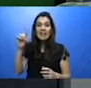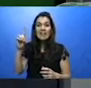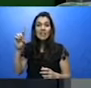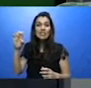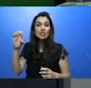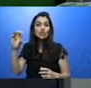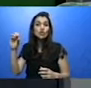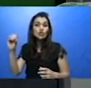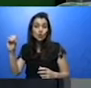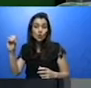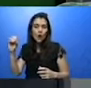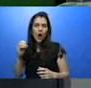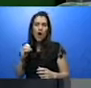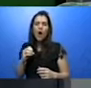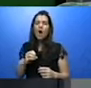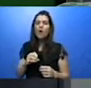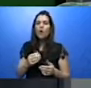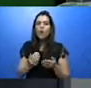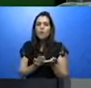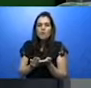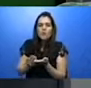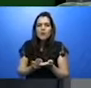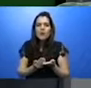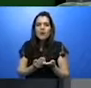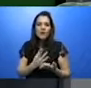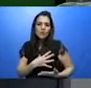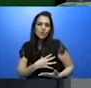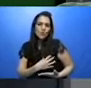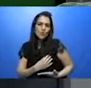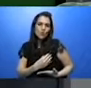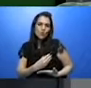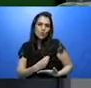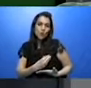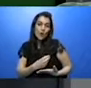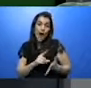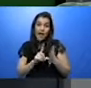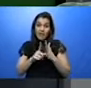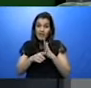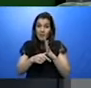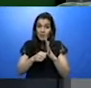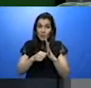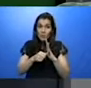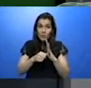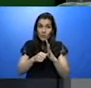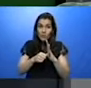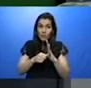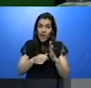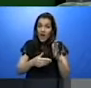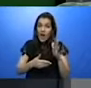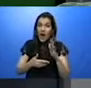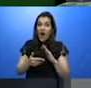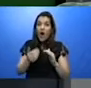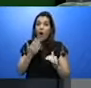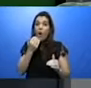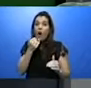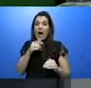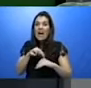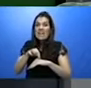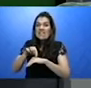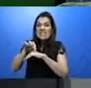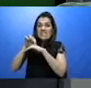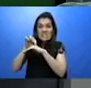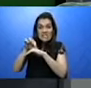Mamífero, quando o animalzinho ele nasce, ele mama na mãe, mas depois de um tempo ele passa a comer carne,